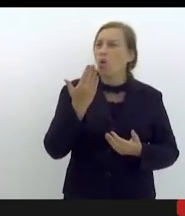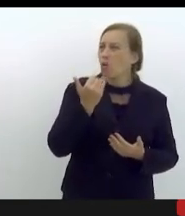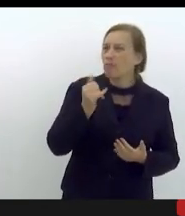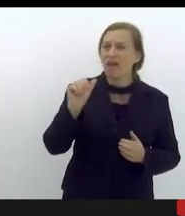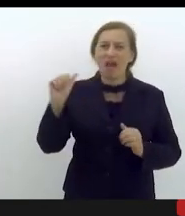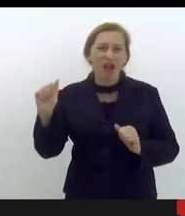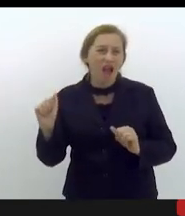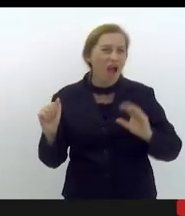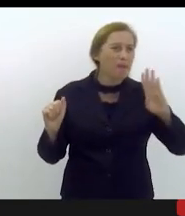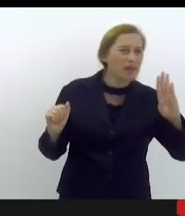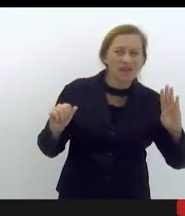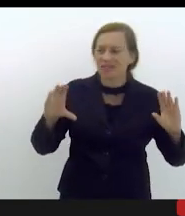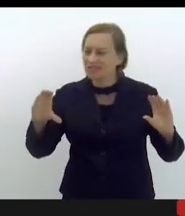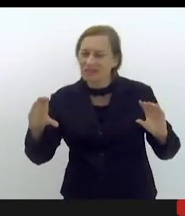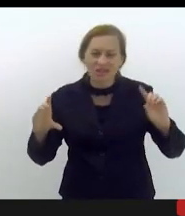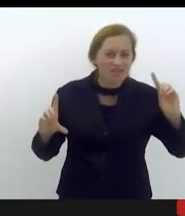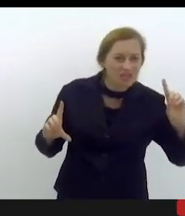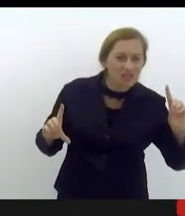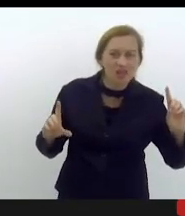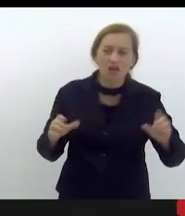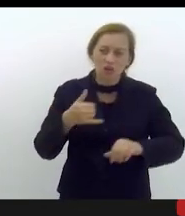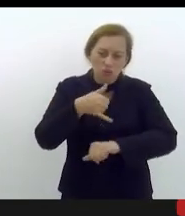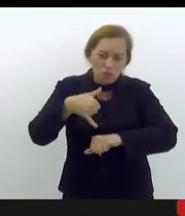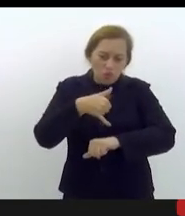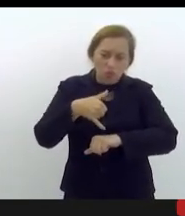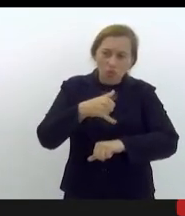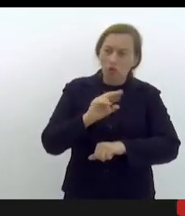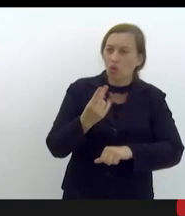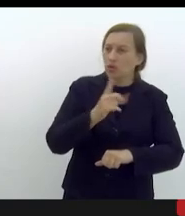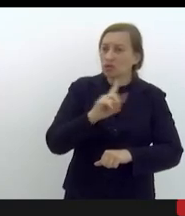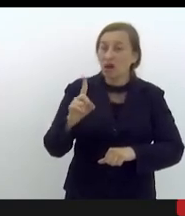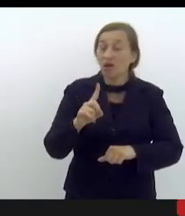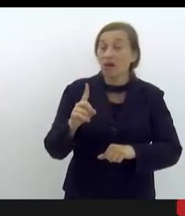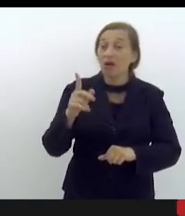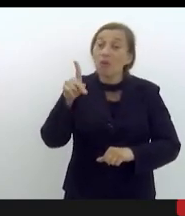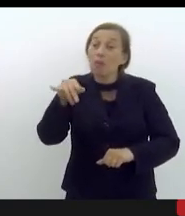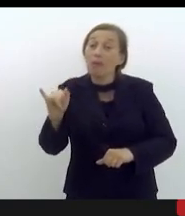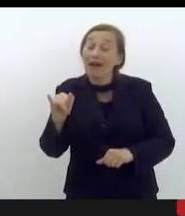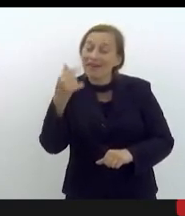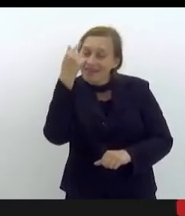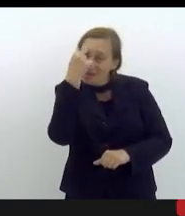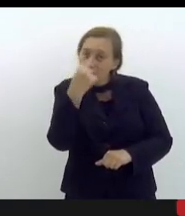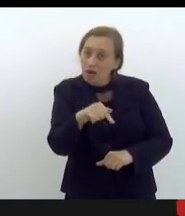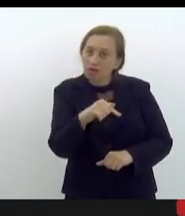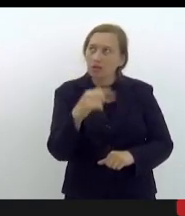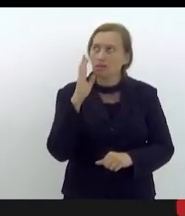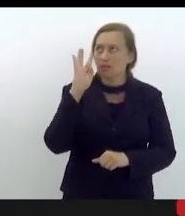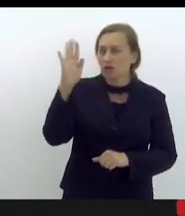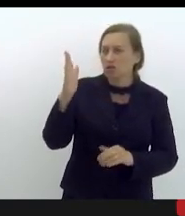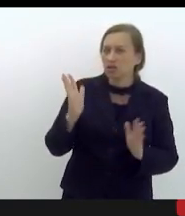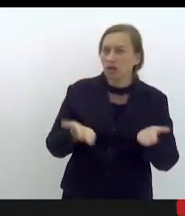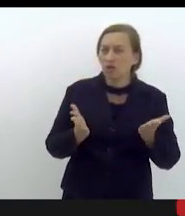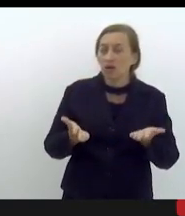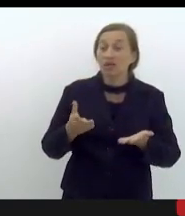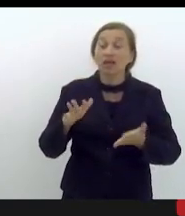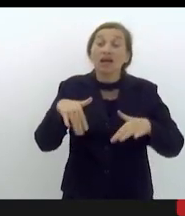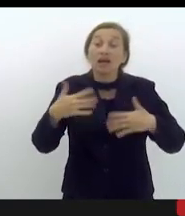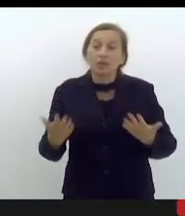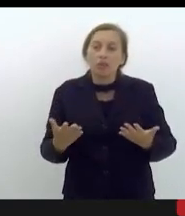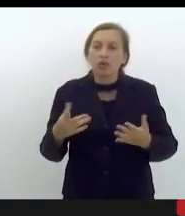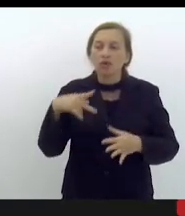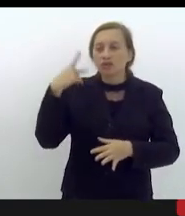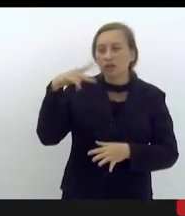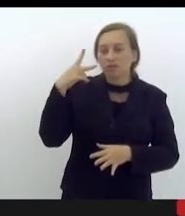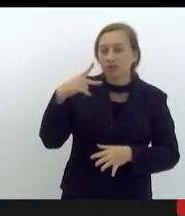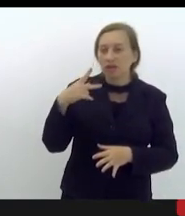coisas que tem gordura não tem é questão do pai imagina agora daqui a pouco o Parlamento vai nós